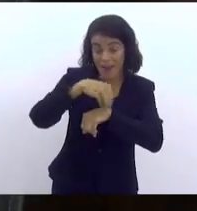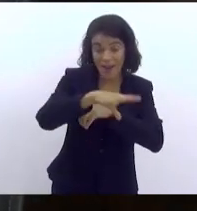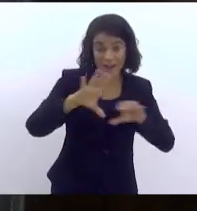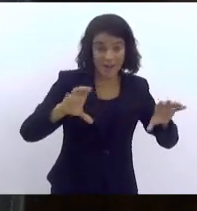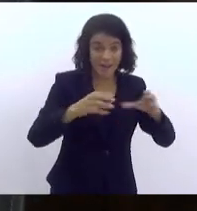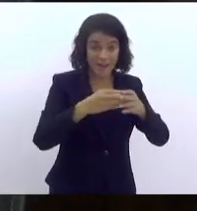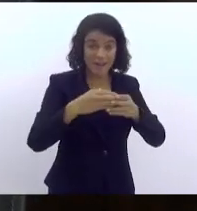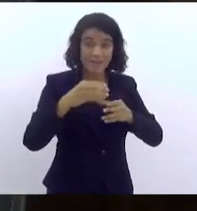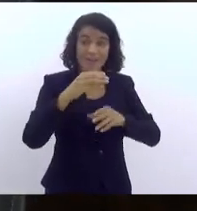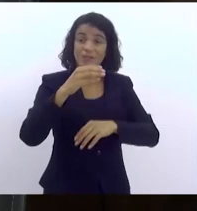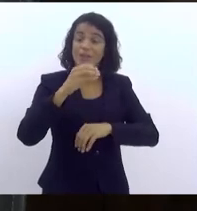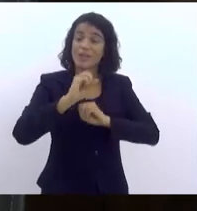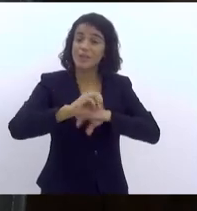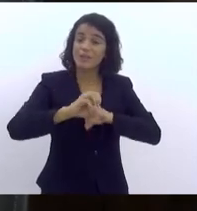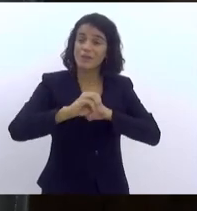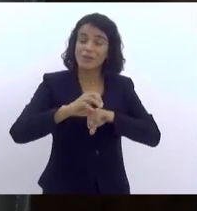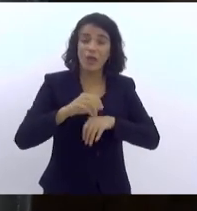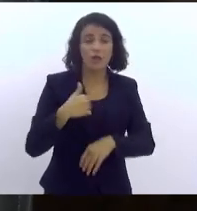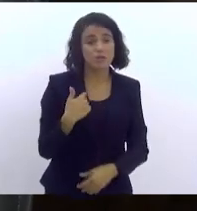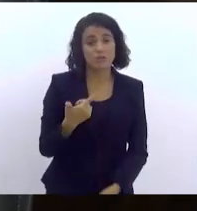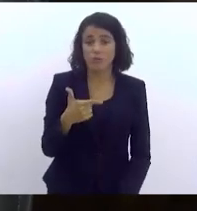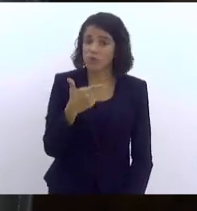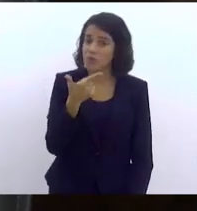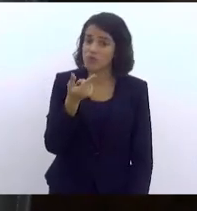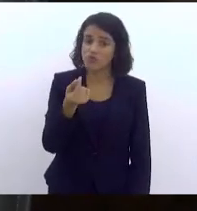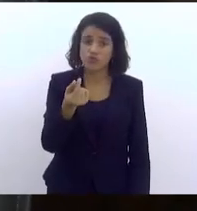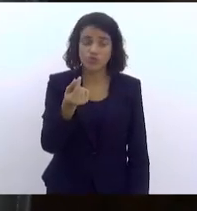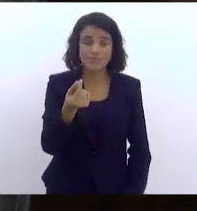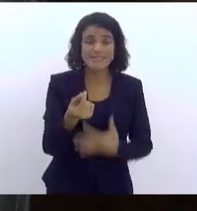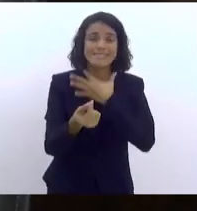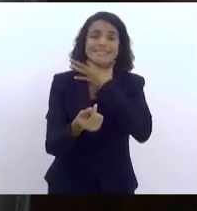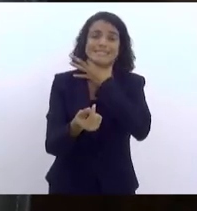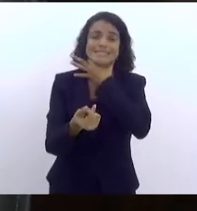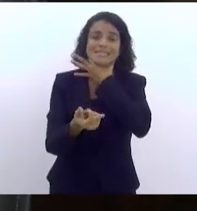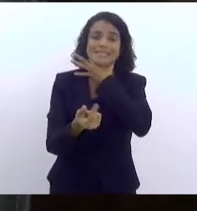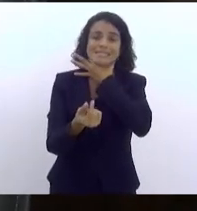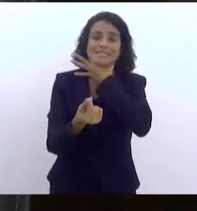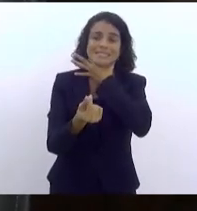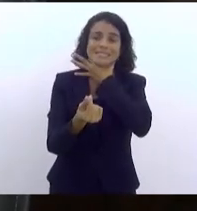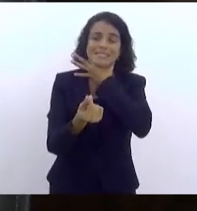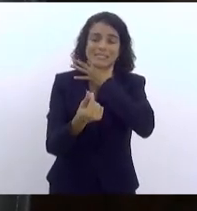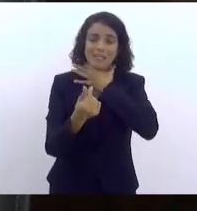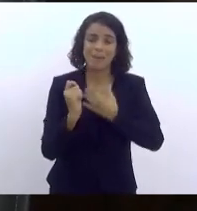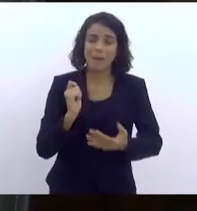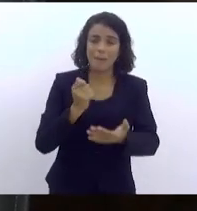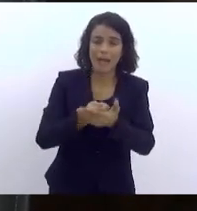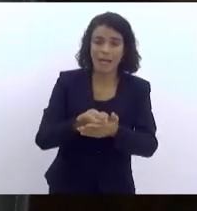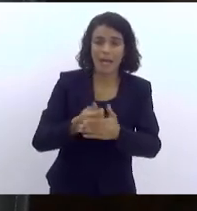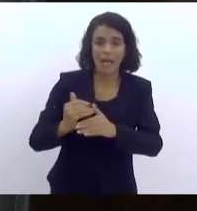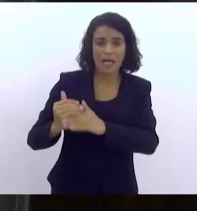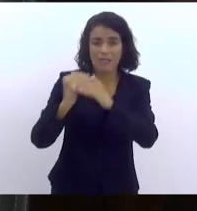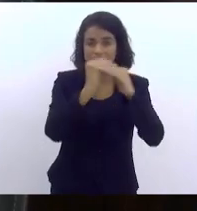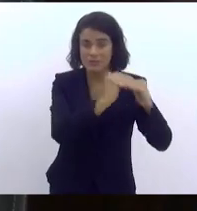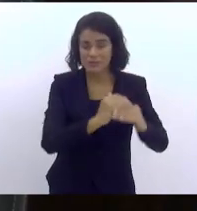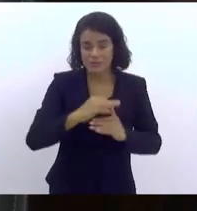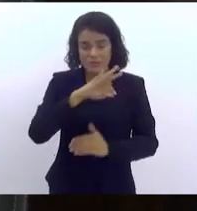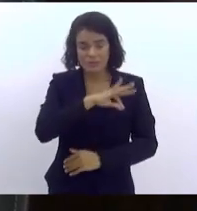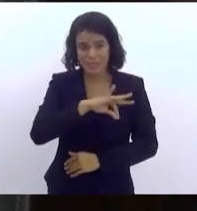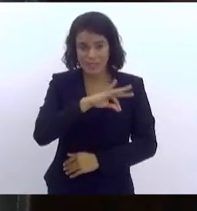profissionais e educação que não tem dinheiro para pagar o piso Nacional do